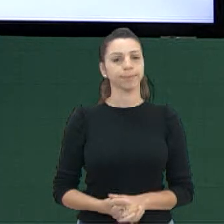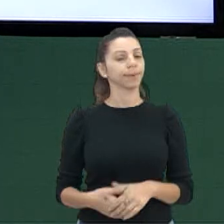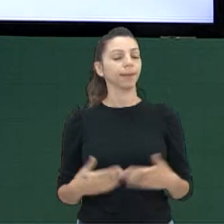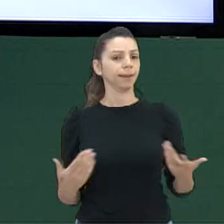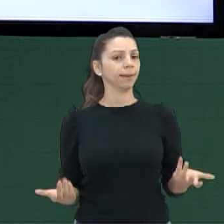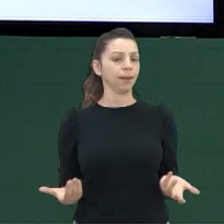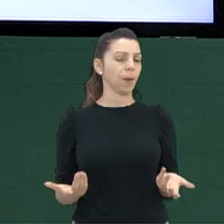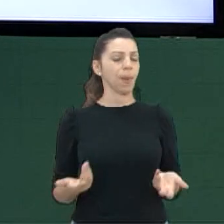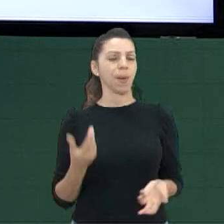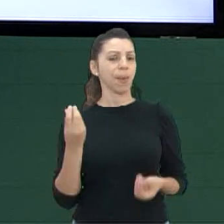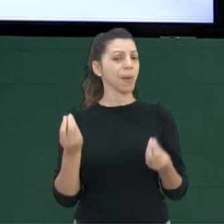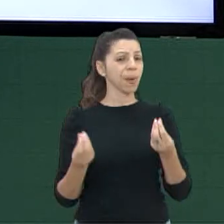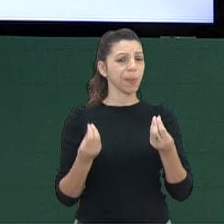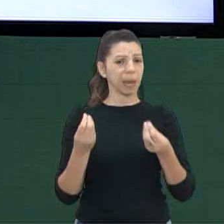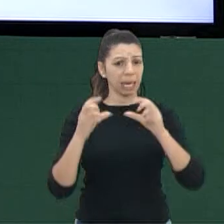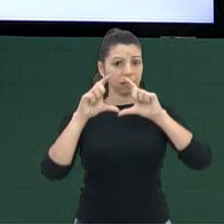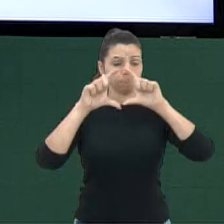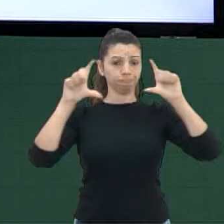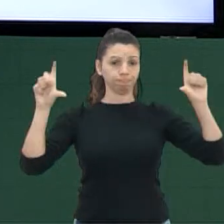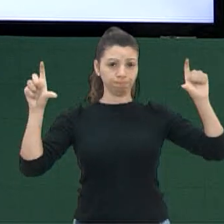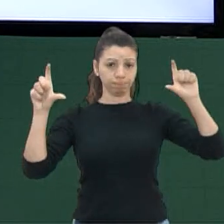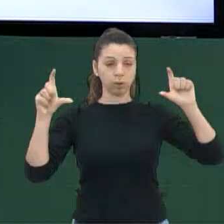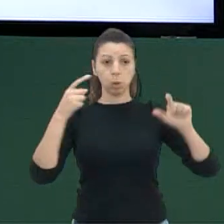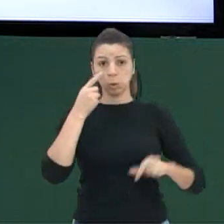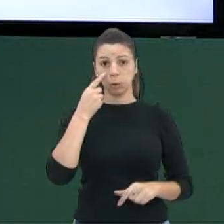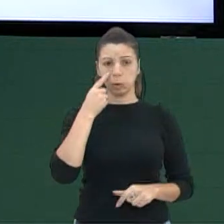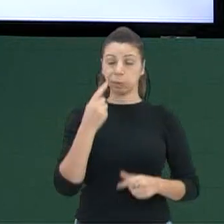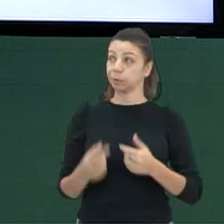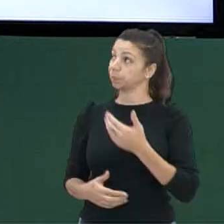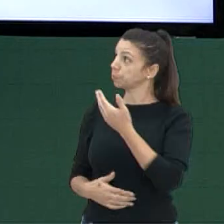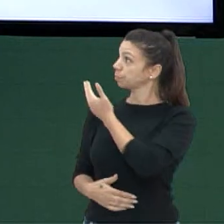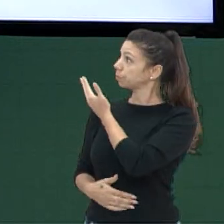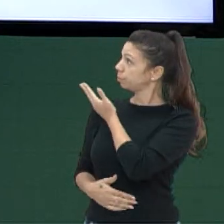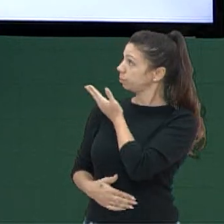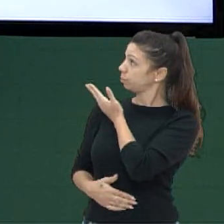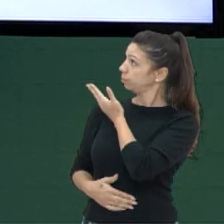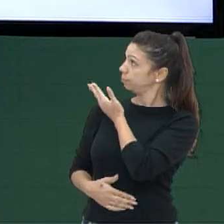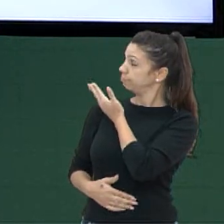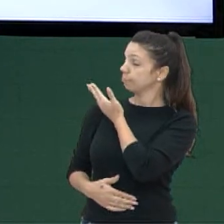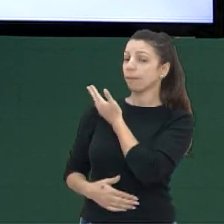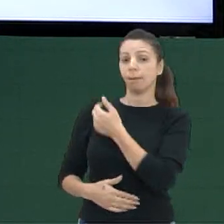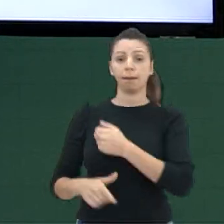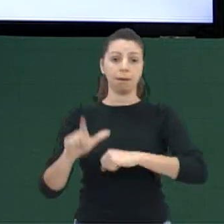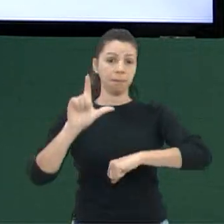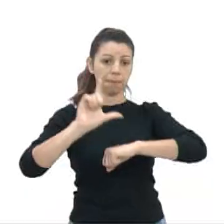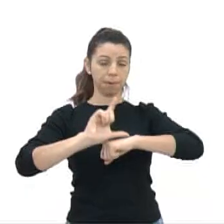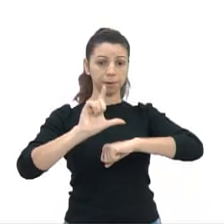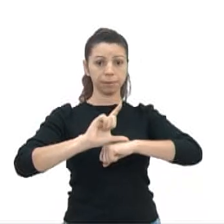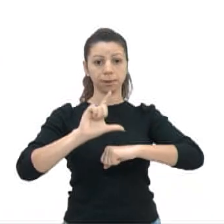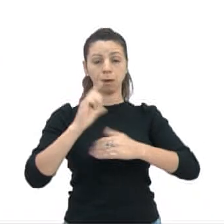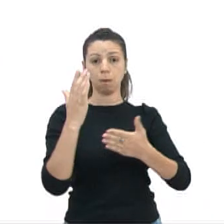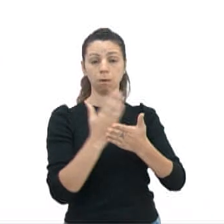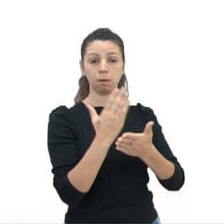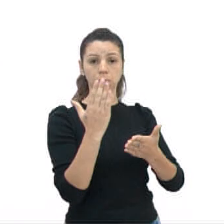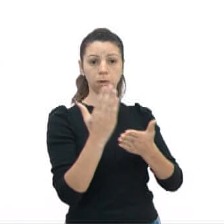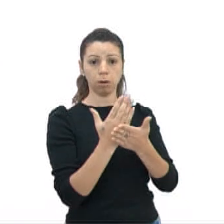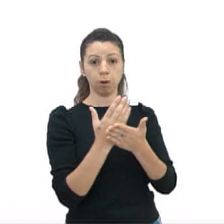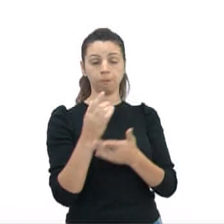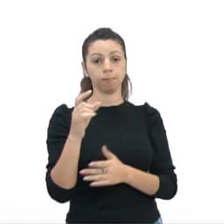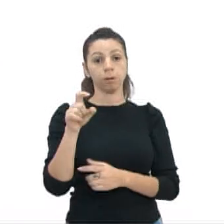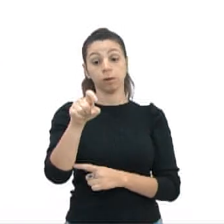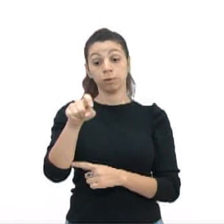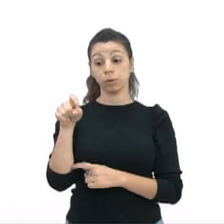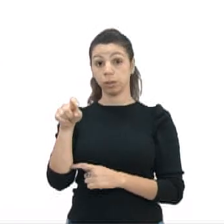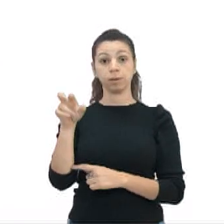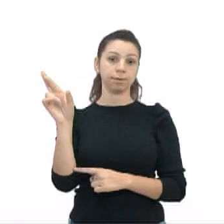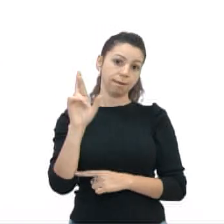Então, como é que ficou? Se eu olhar aqui o problema, ele está dizendo que em certa loja um livro custa X